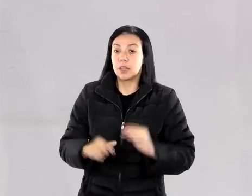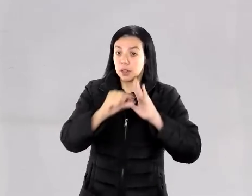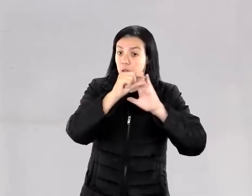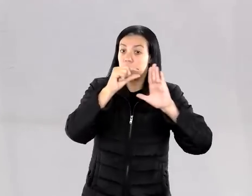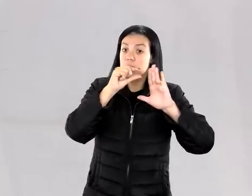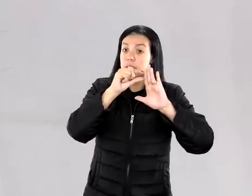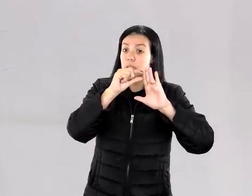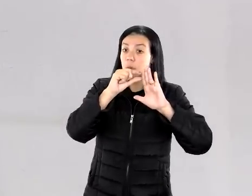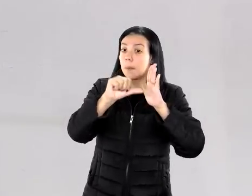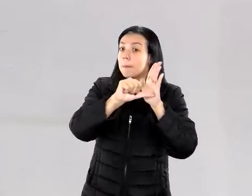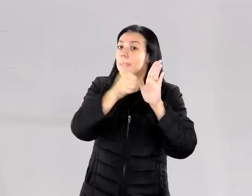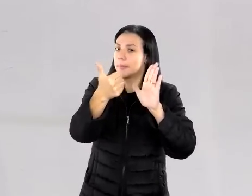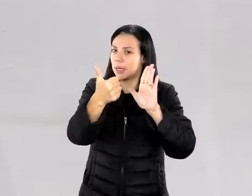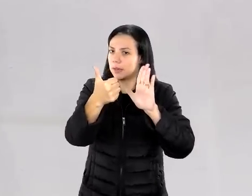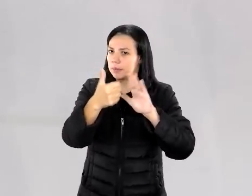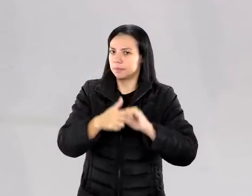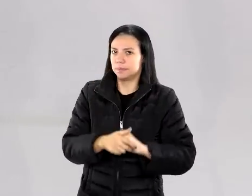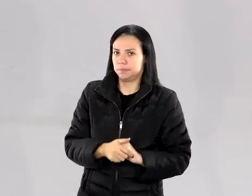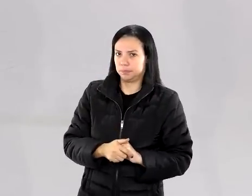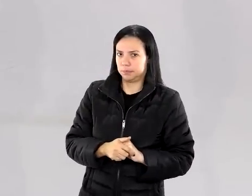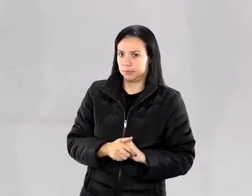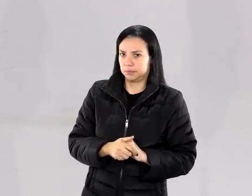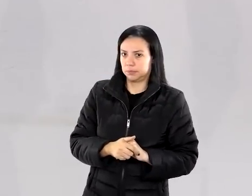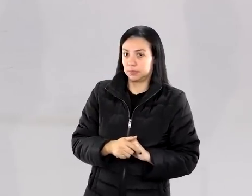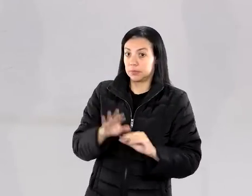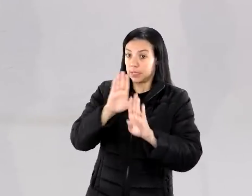Mas tem outro versículo na porta, no fundo da porta.